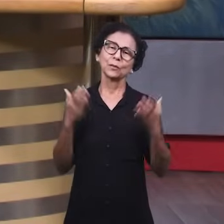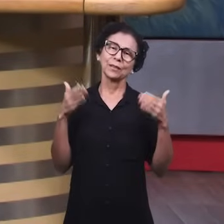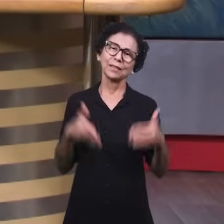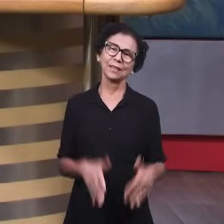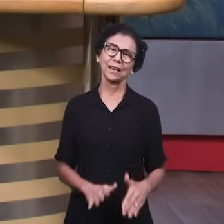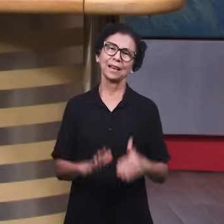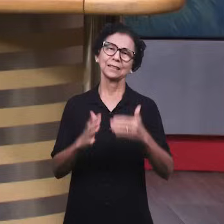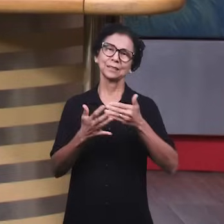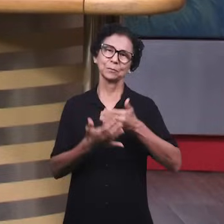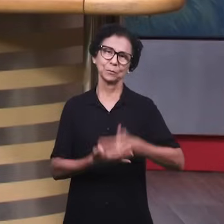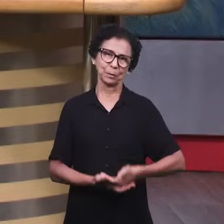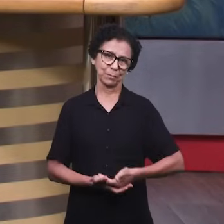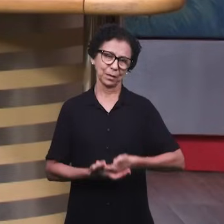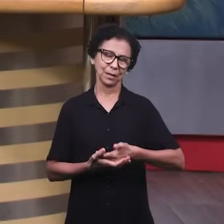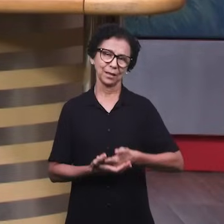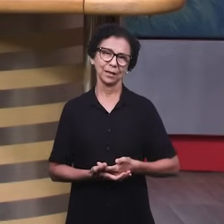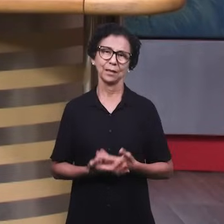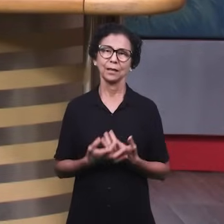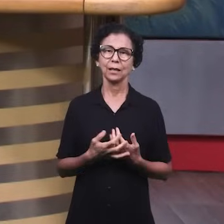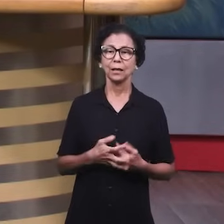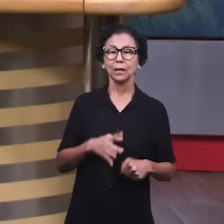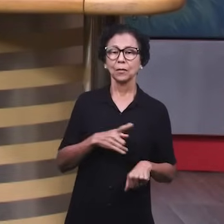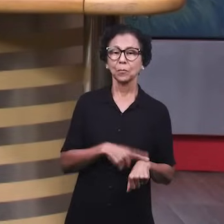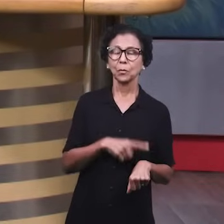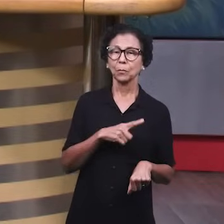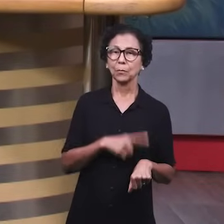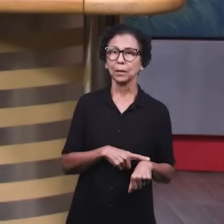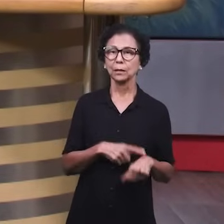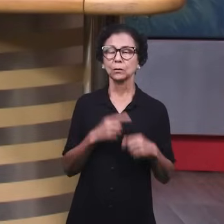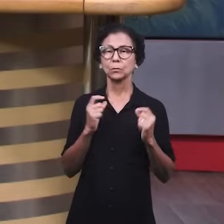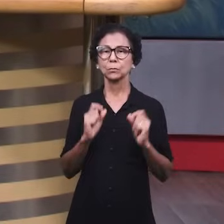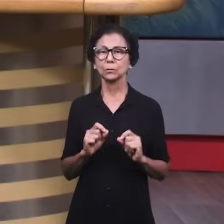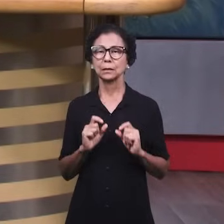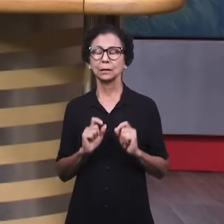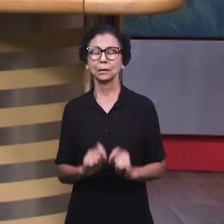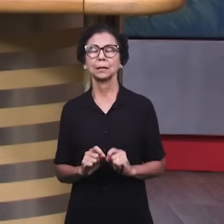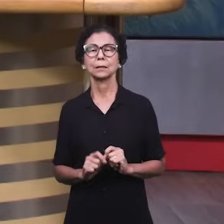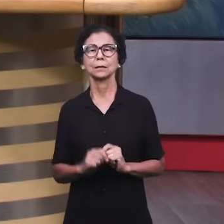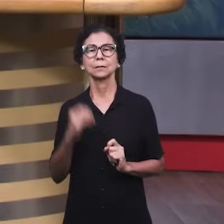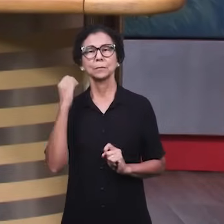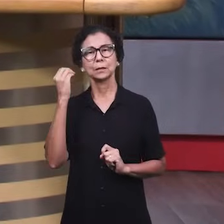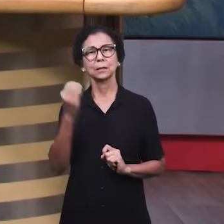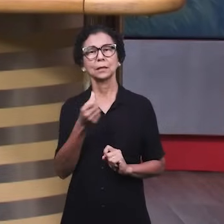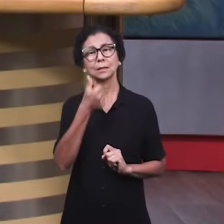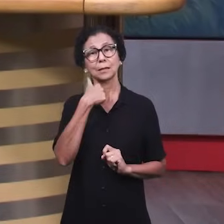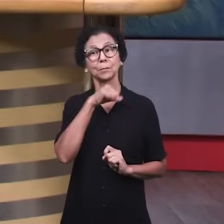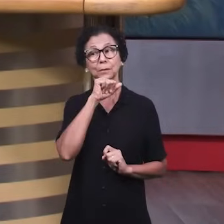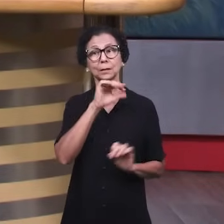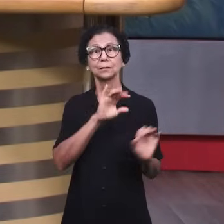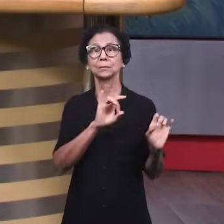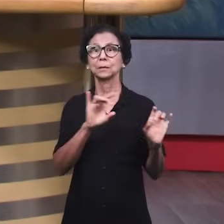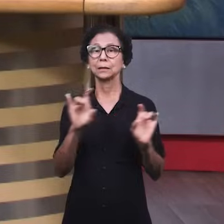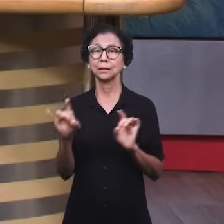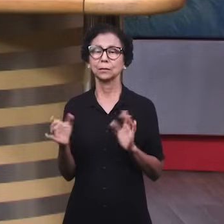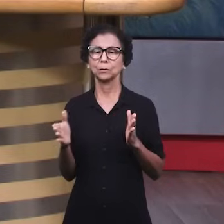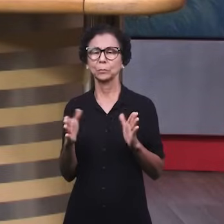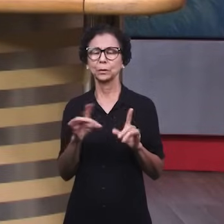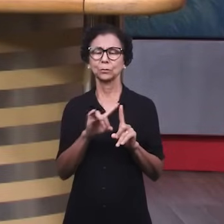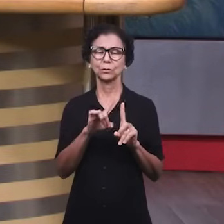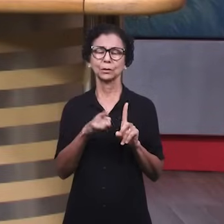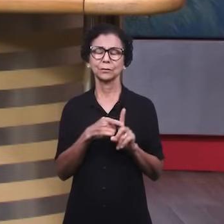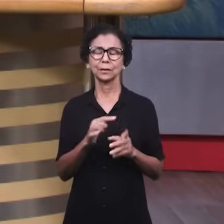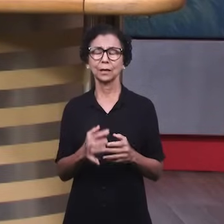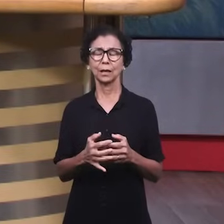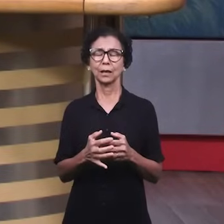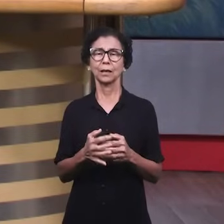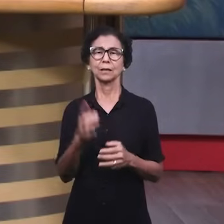momento não somente daquilo que a igreja conhece mas aquilo que os pais passaram especialmente a mãe né às vezes um período de gestação às vezes